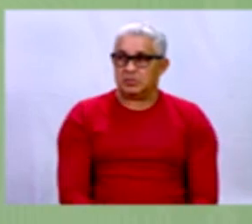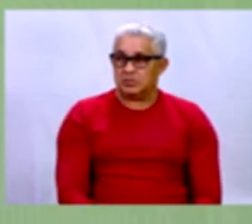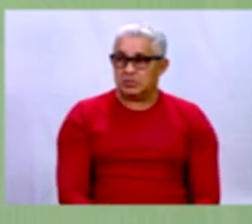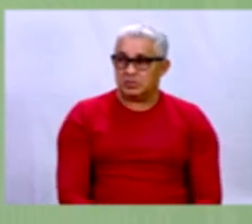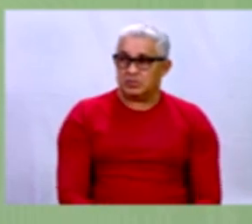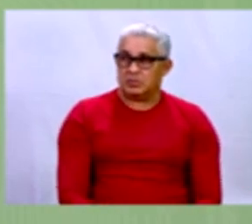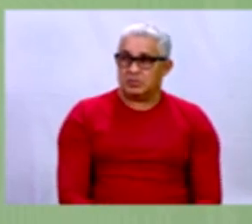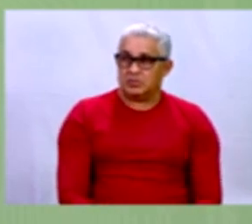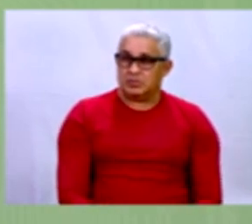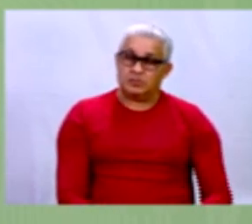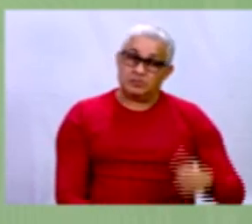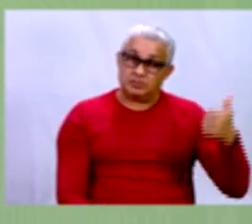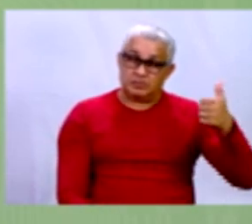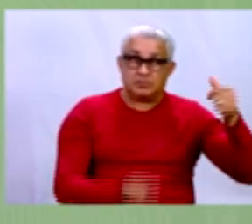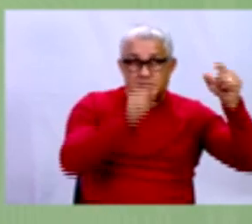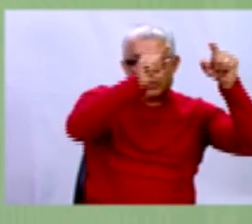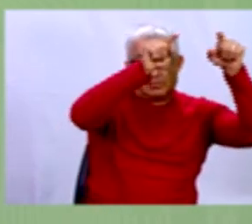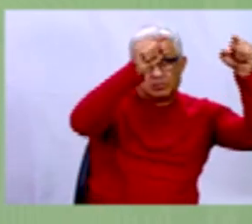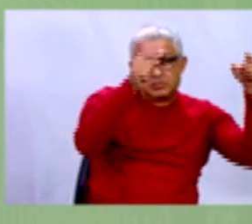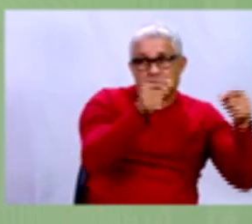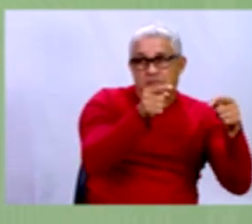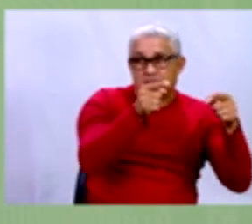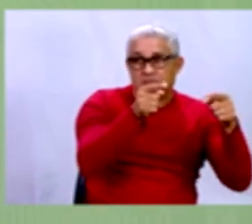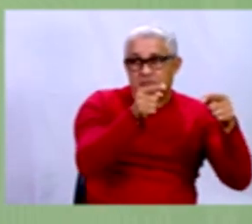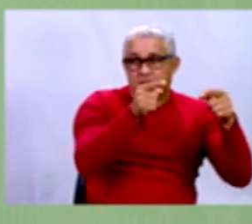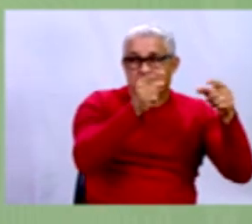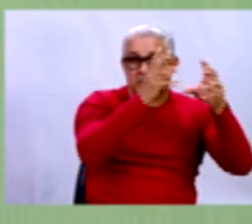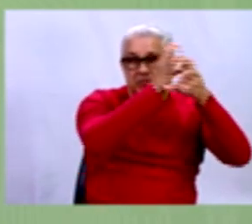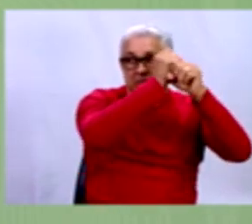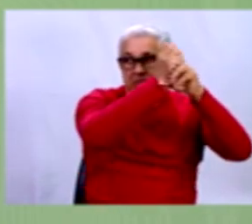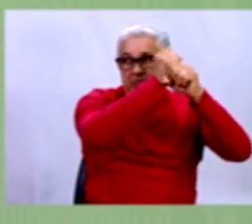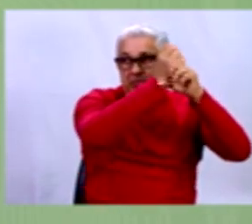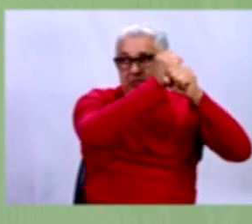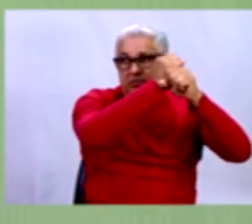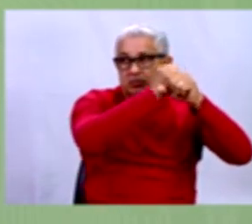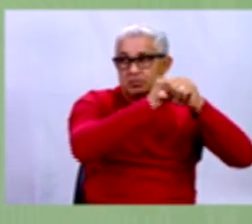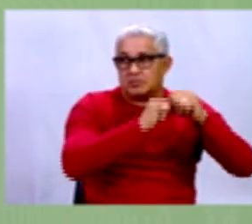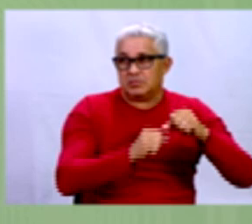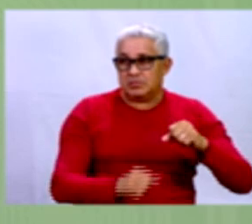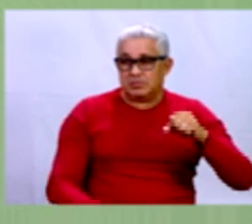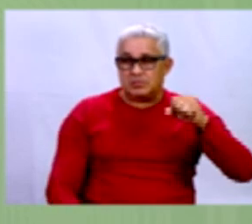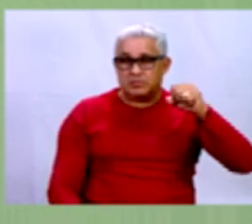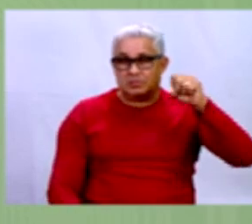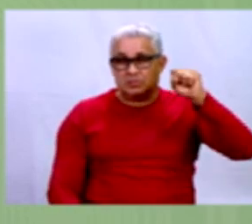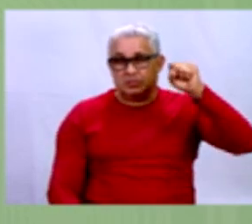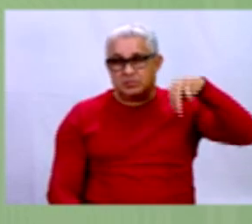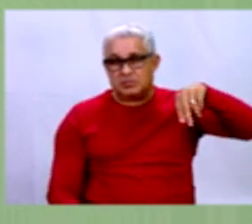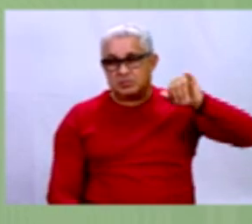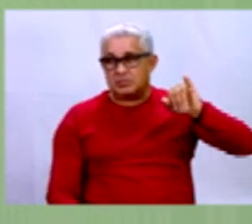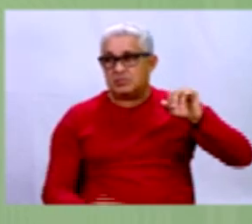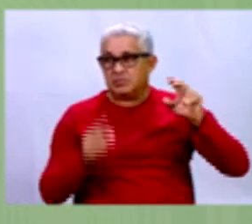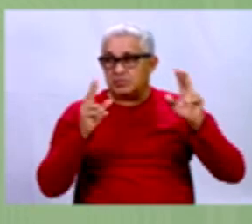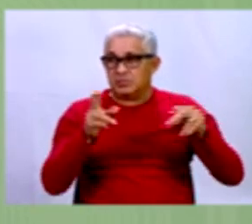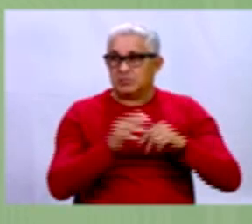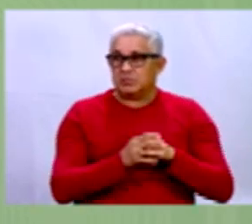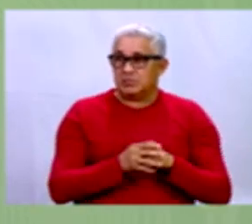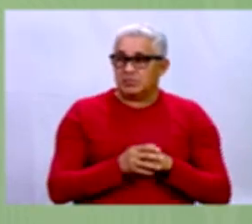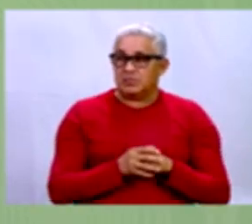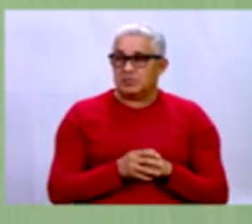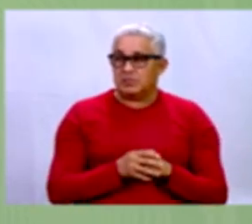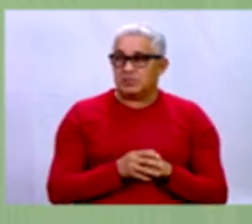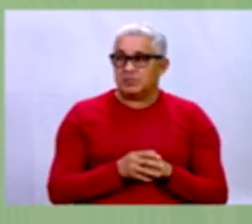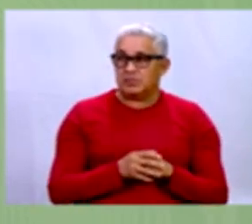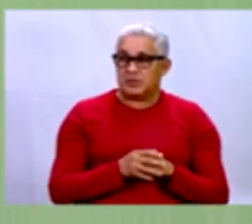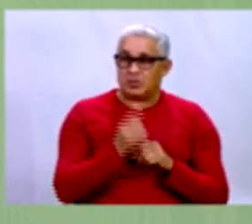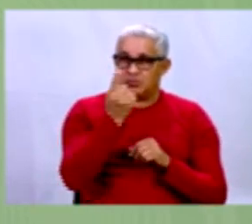Agora a gente vai primeiro resolver essa aqui, a potência aqui, né? SNI é igual a 1,1 elevado a